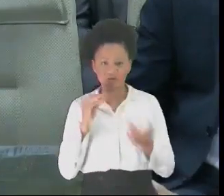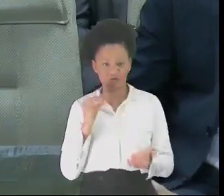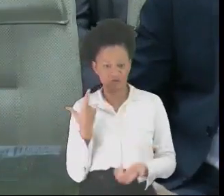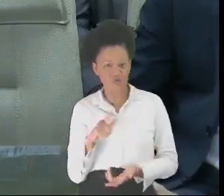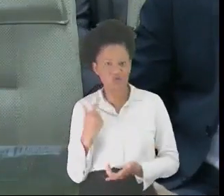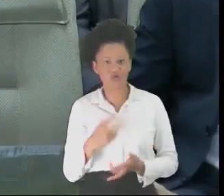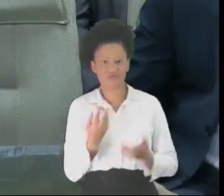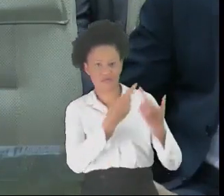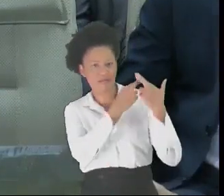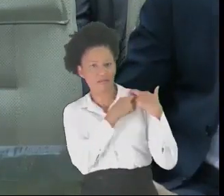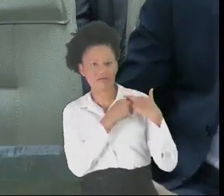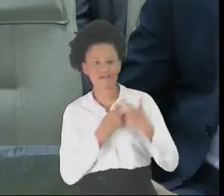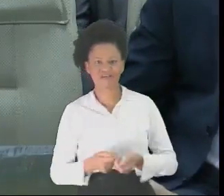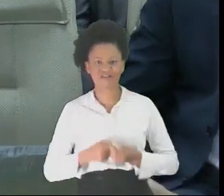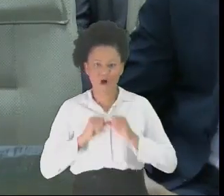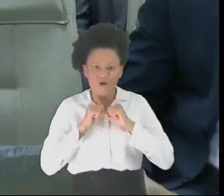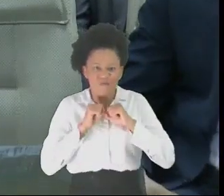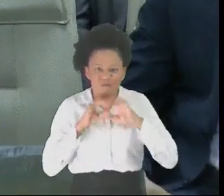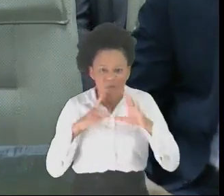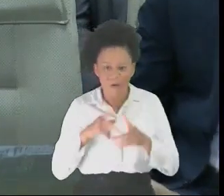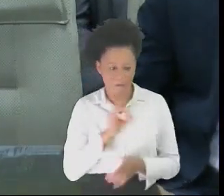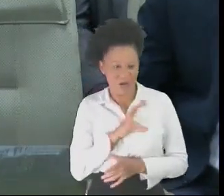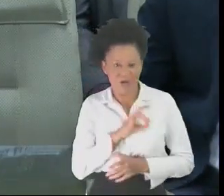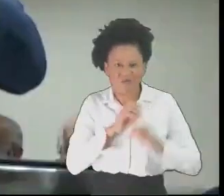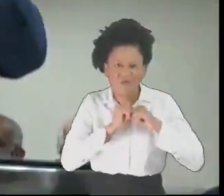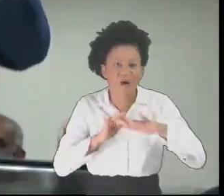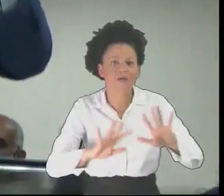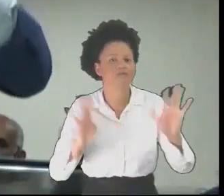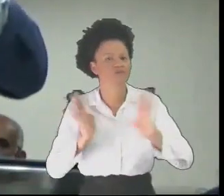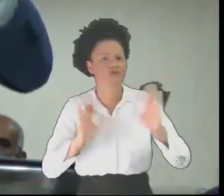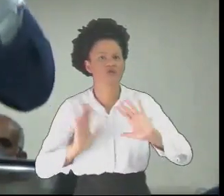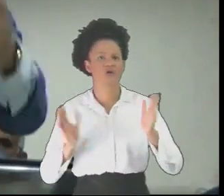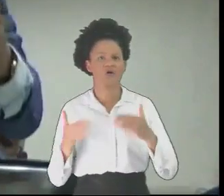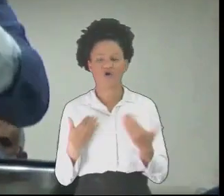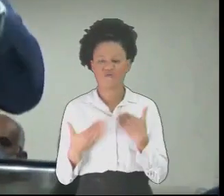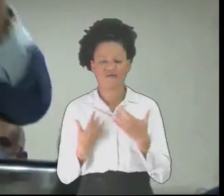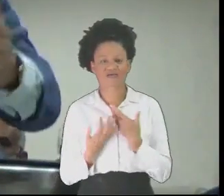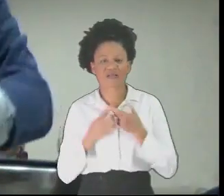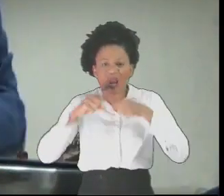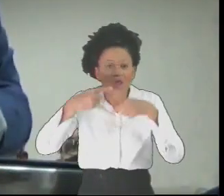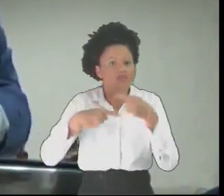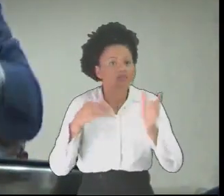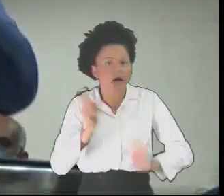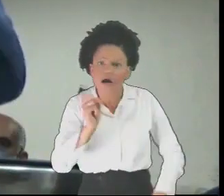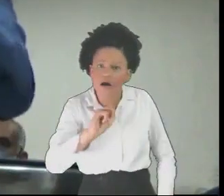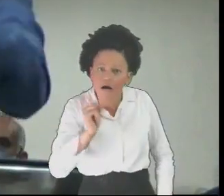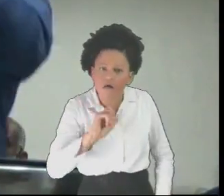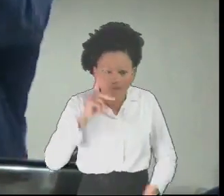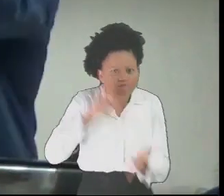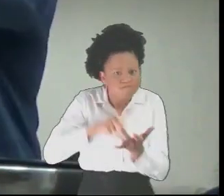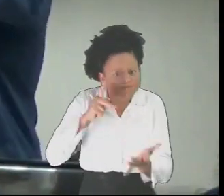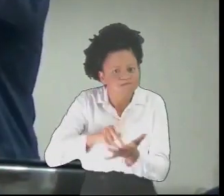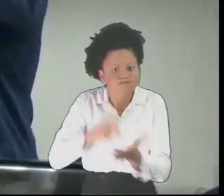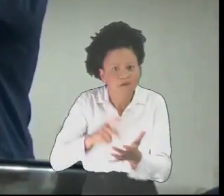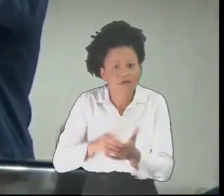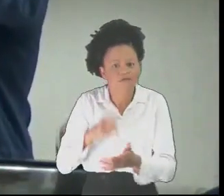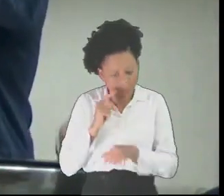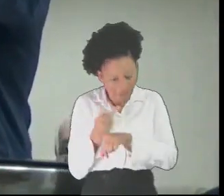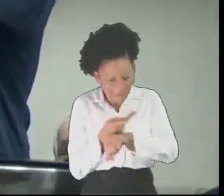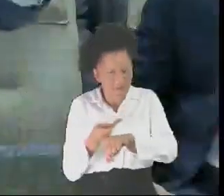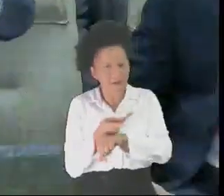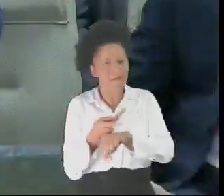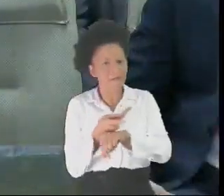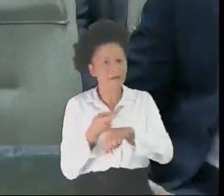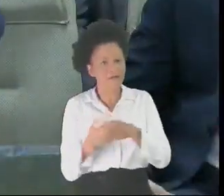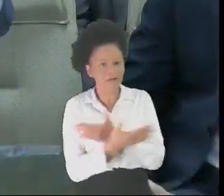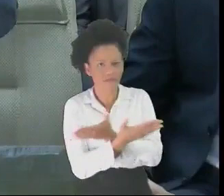do povo, não. Não é um pregador irresponsável que está aqui conversando abobrinha, não. São fatos que é só vocês